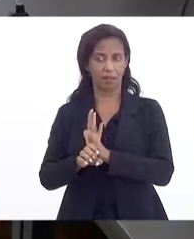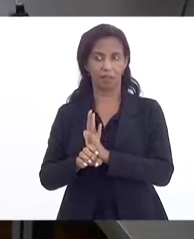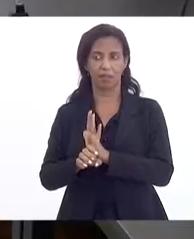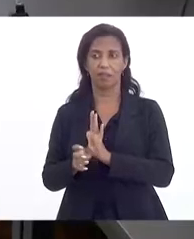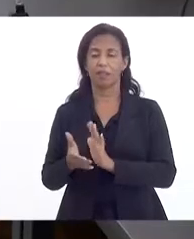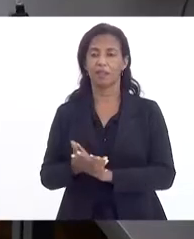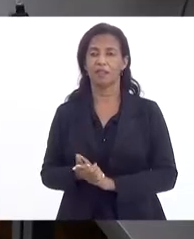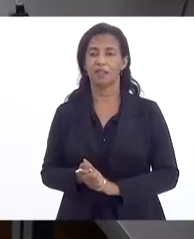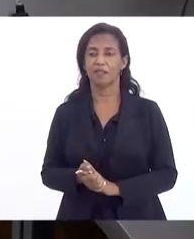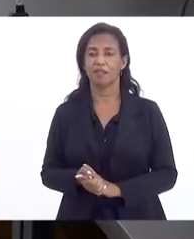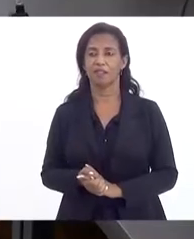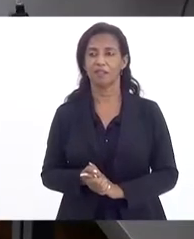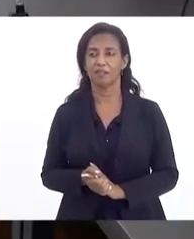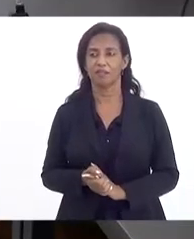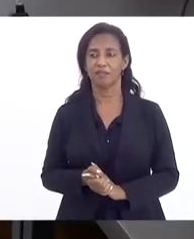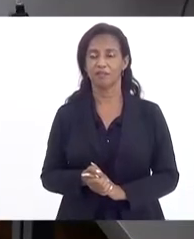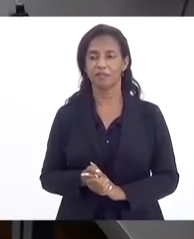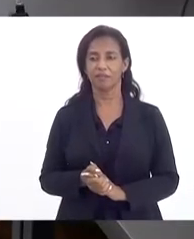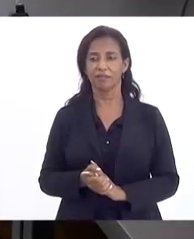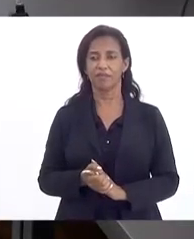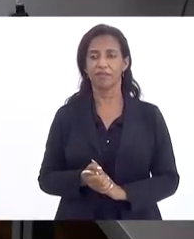pecúnia. Vistas por 4 anos.